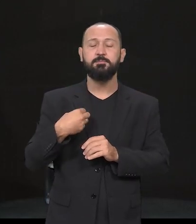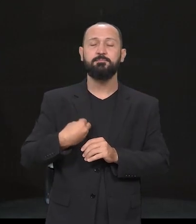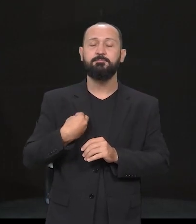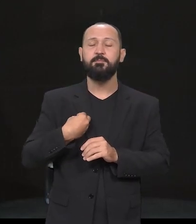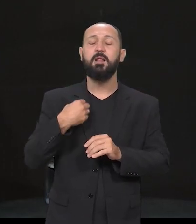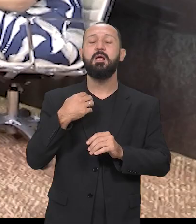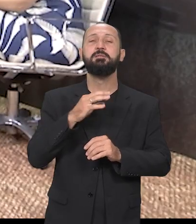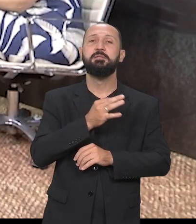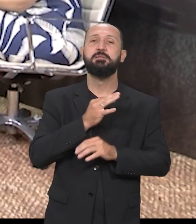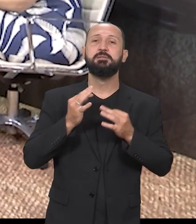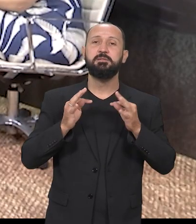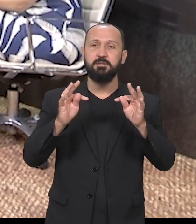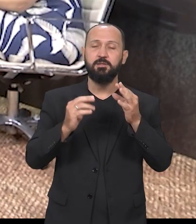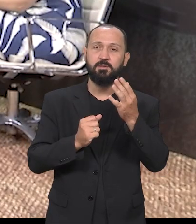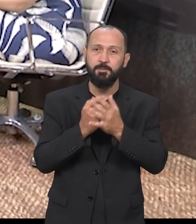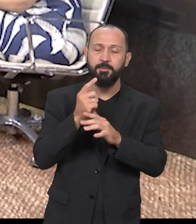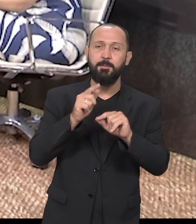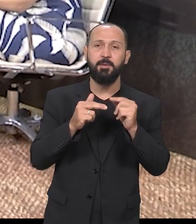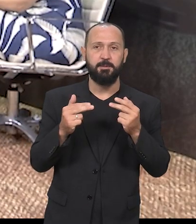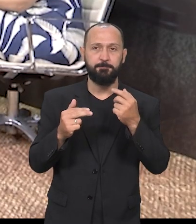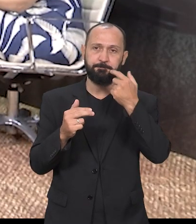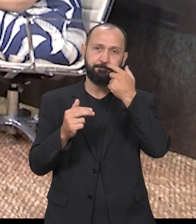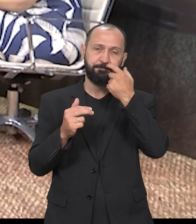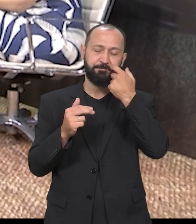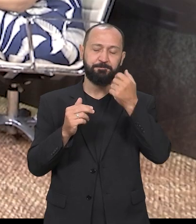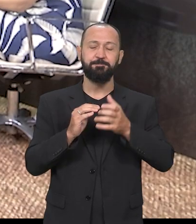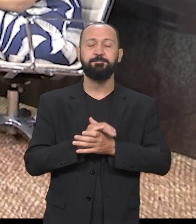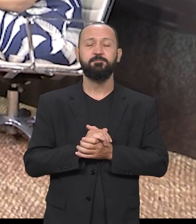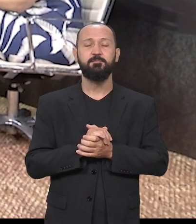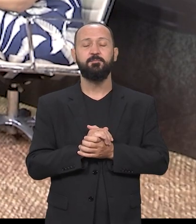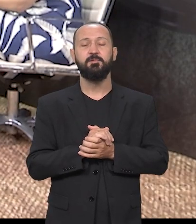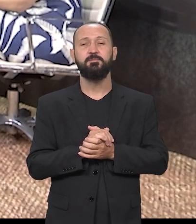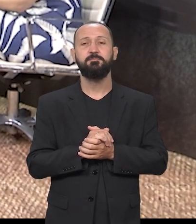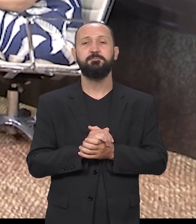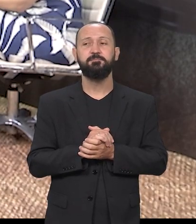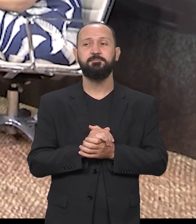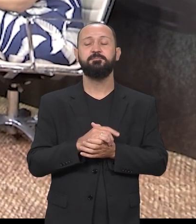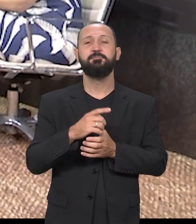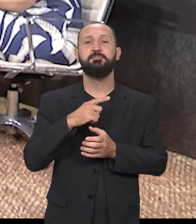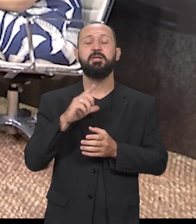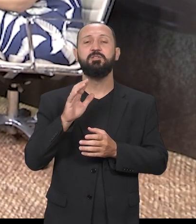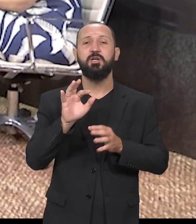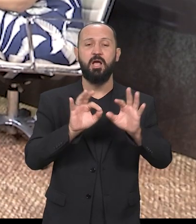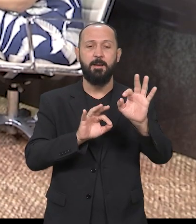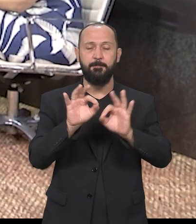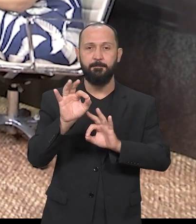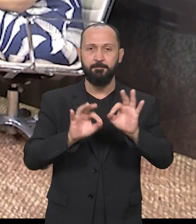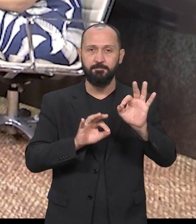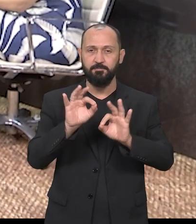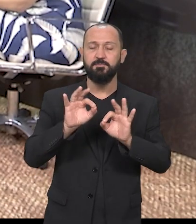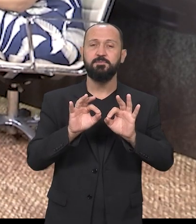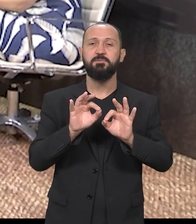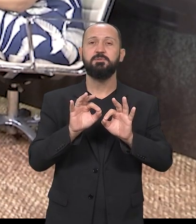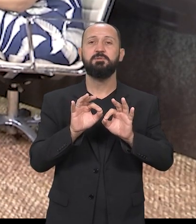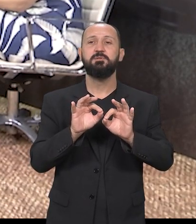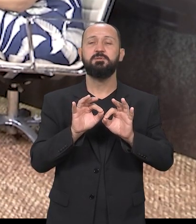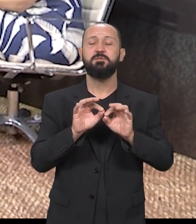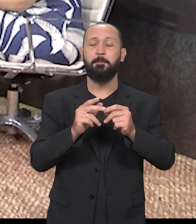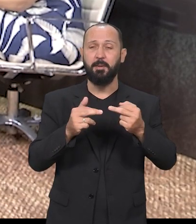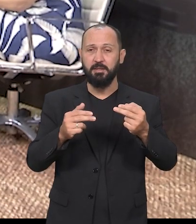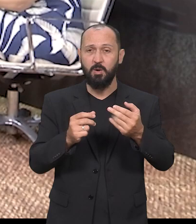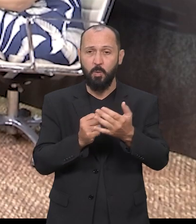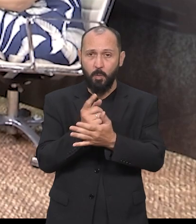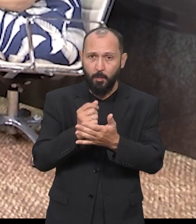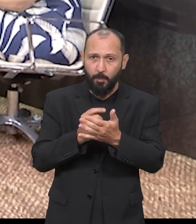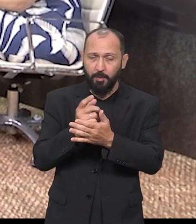de tecnologia e essa parte de aquisição de equipamentos. A gente tem planejamentos de equipamentos, então a